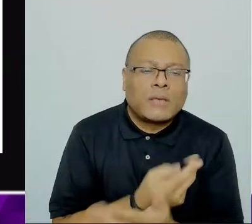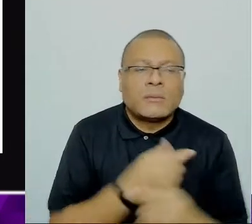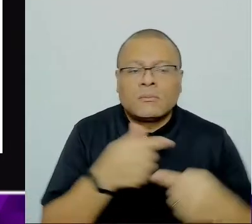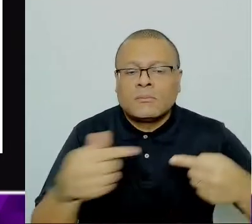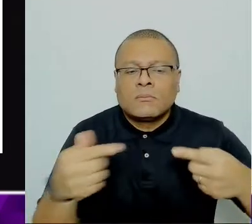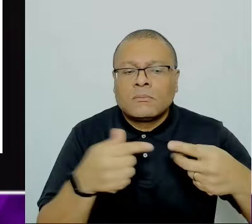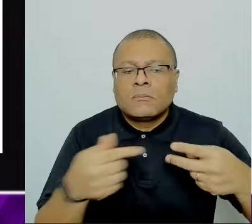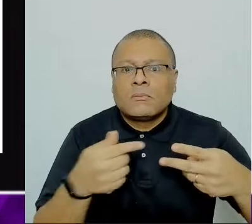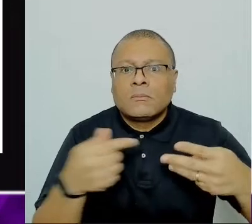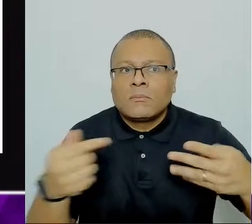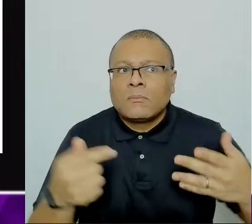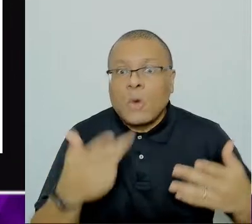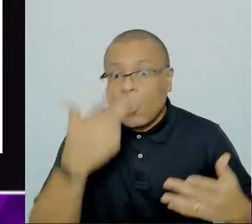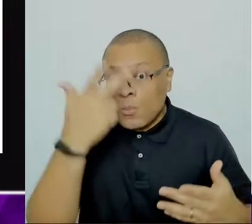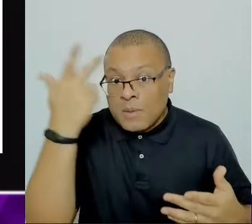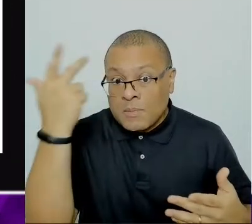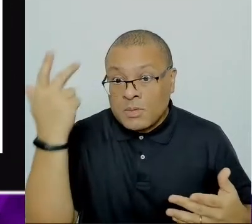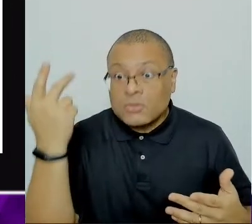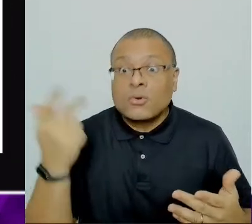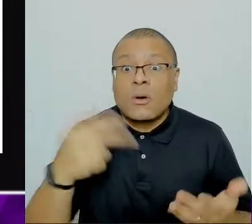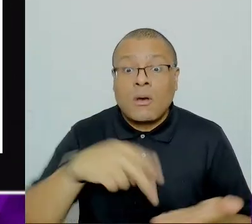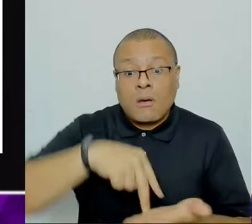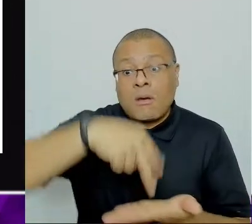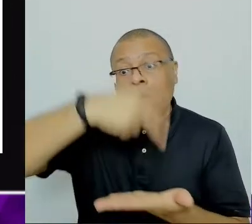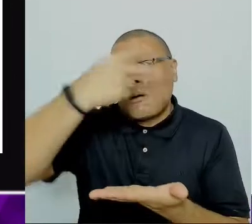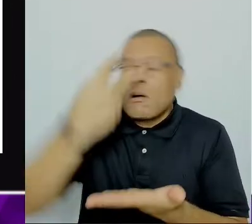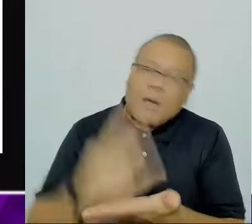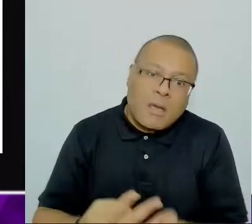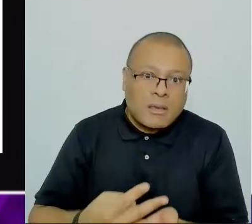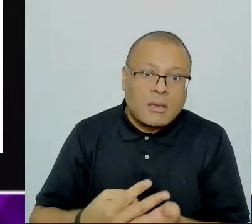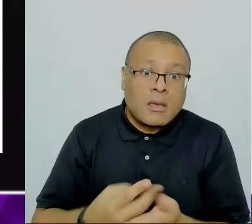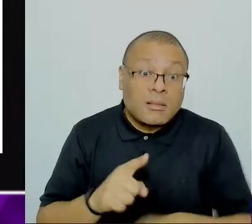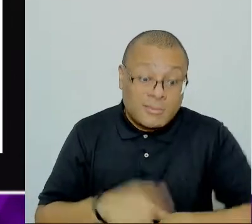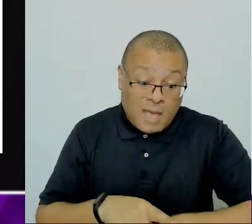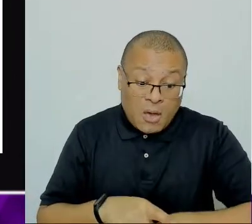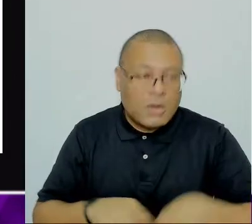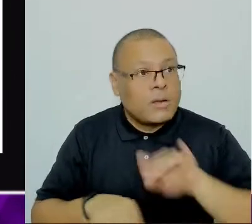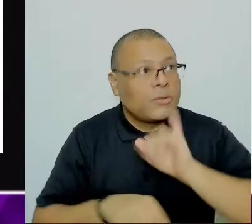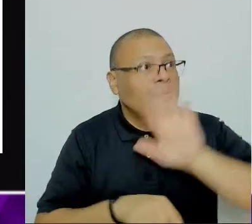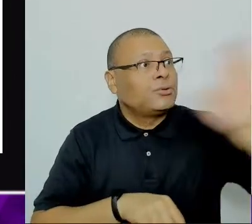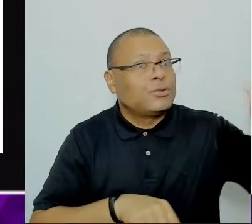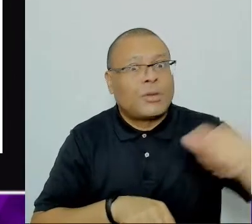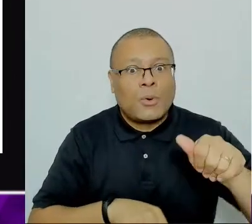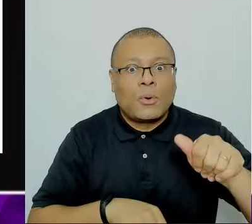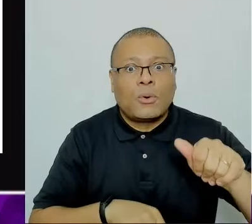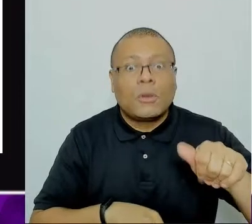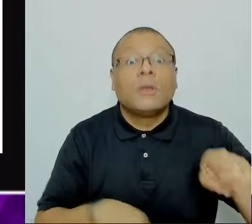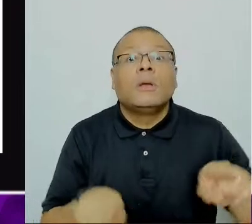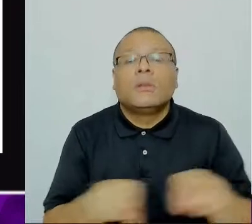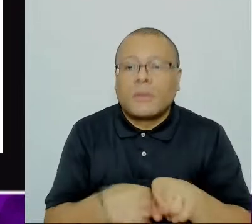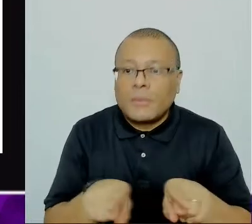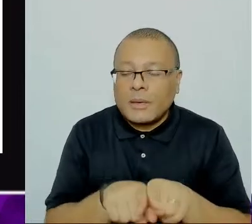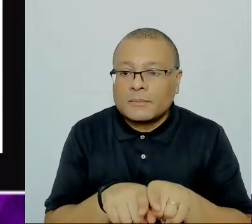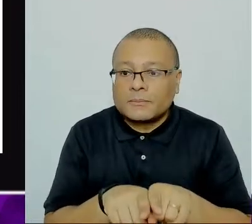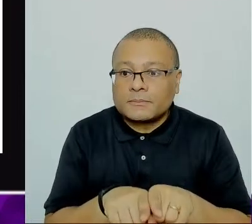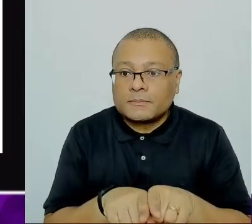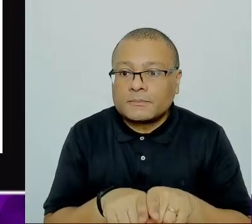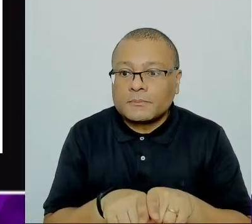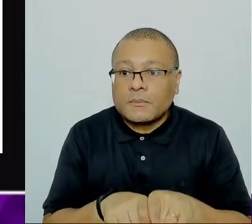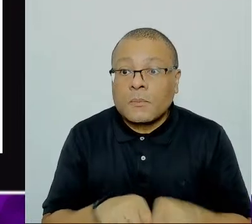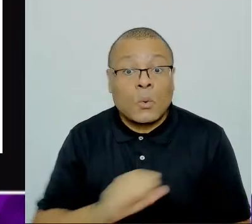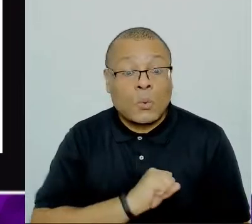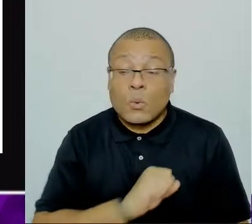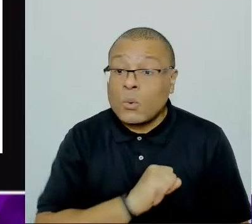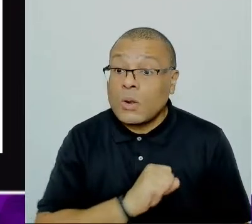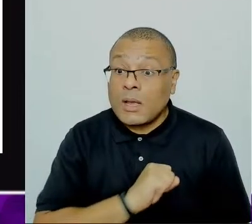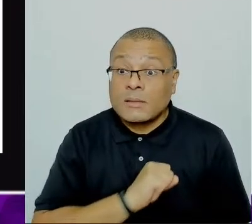reais de uma pessoa cair e chamar a emergência automaticamente. É a questão também de o batimento cardíaco está